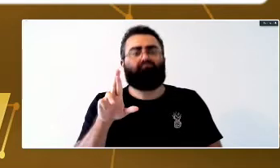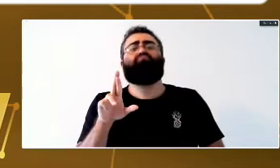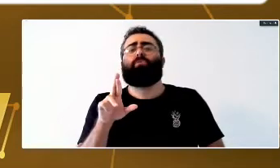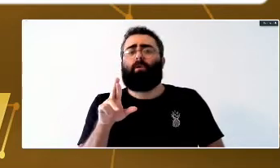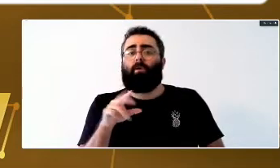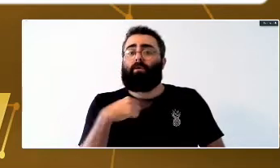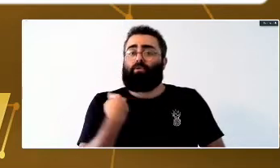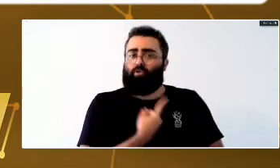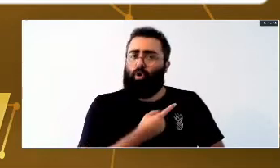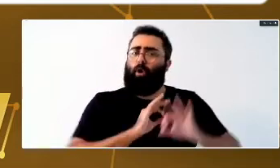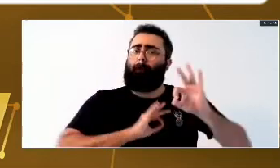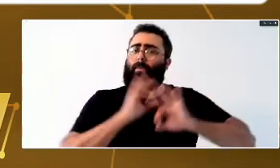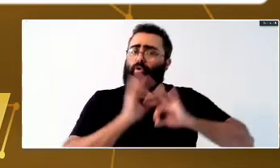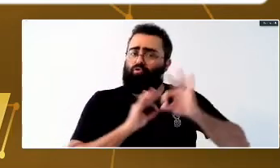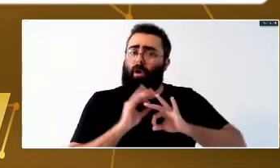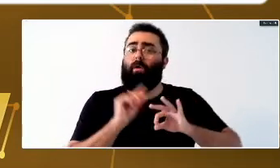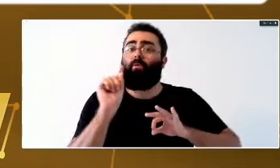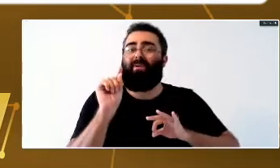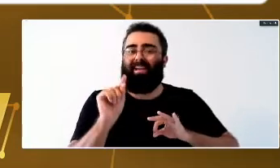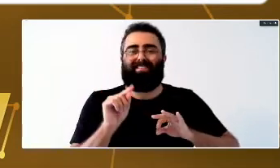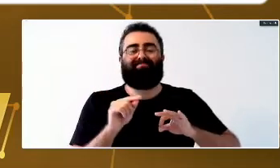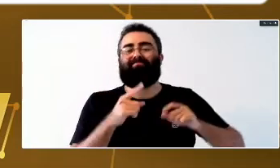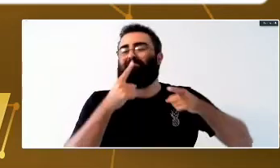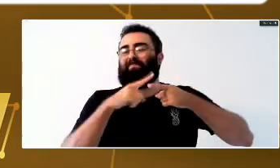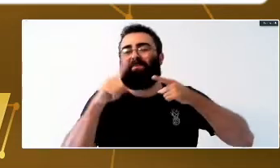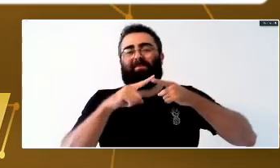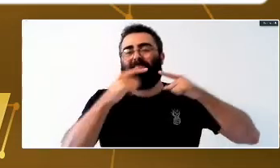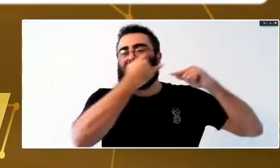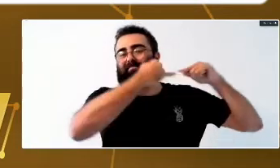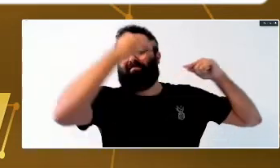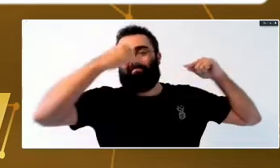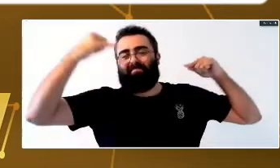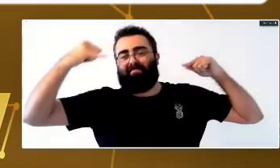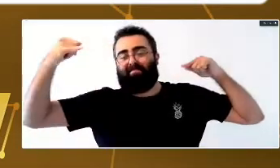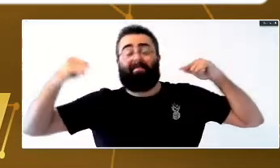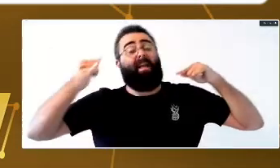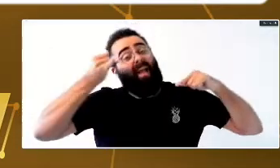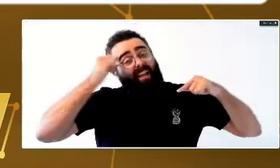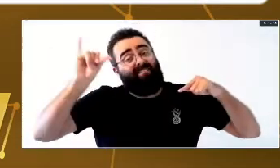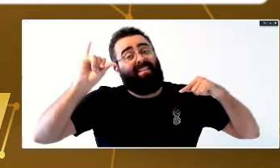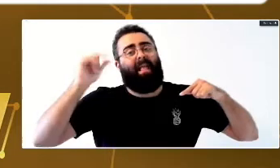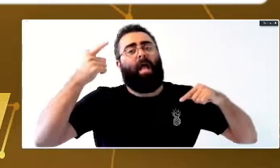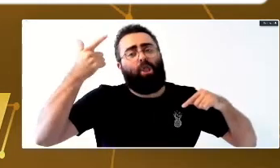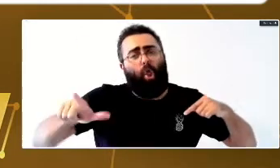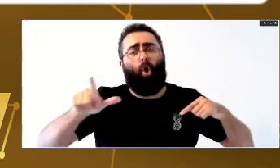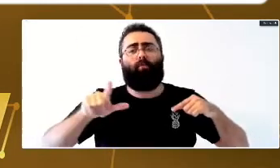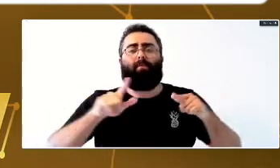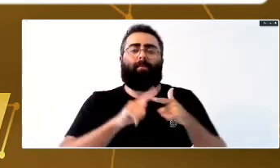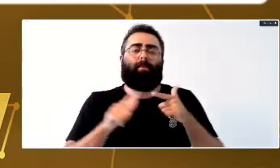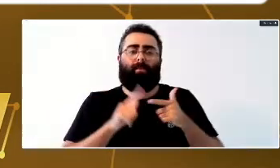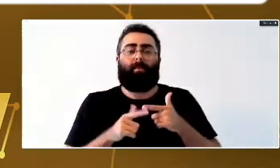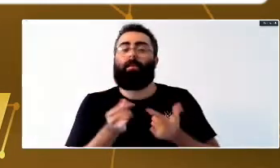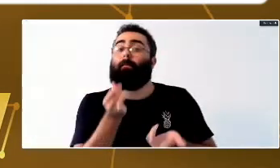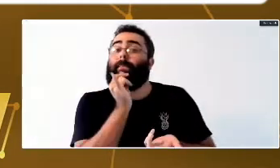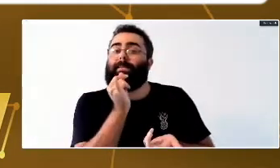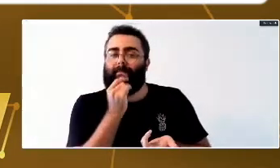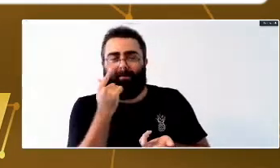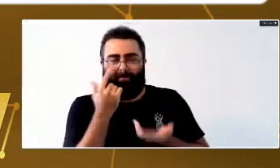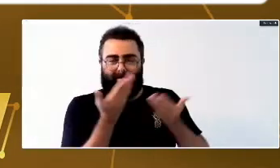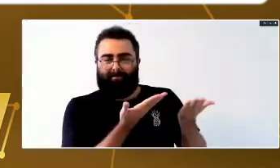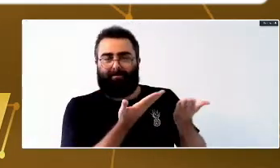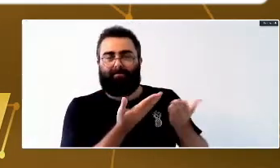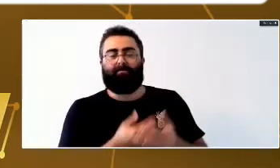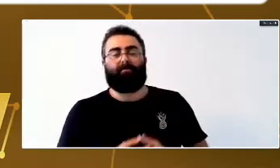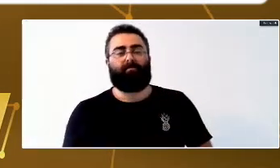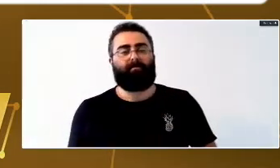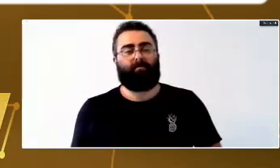relocar algumas dessas torres de forma a evitar um novo incidente. Então, aqui nessa aplicação, por exemplo,